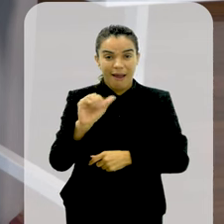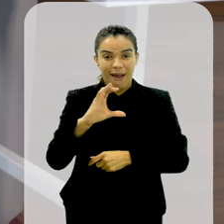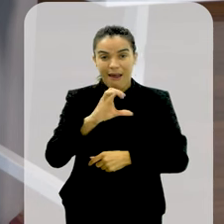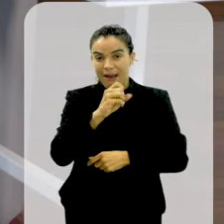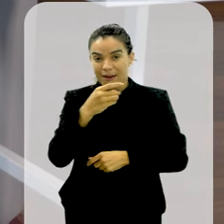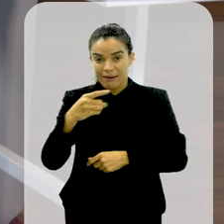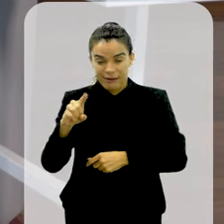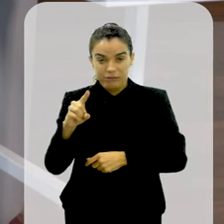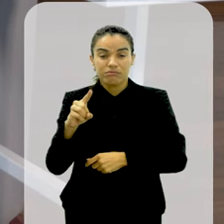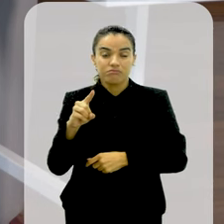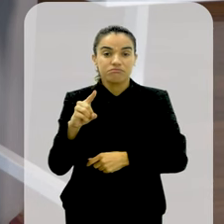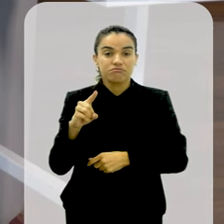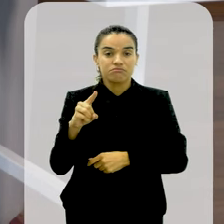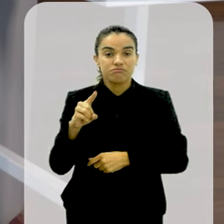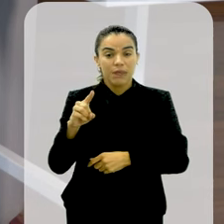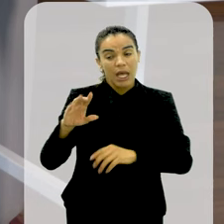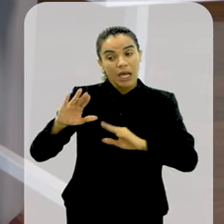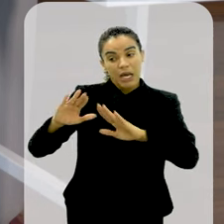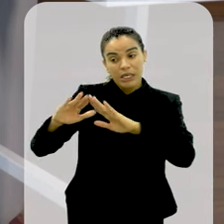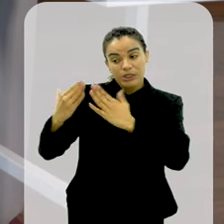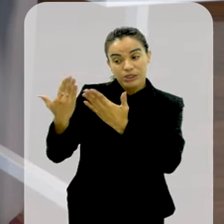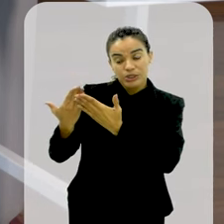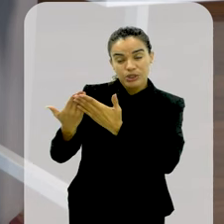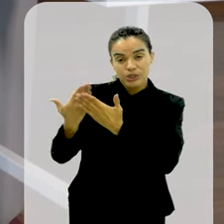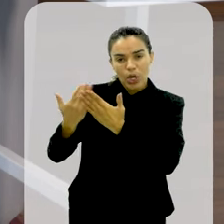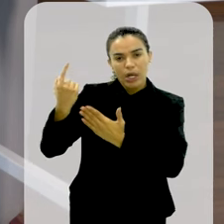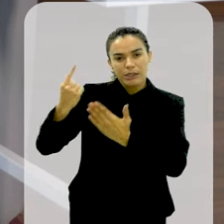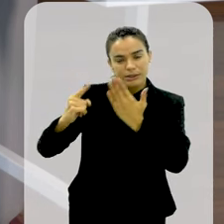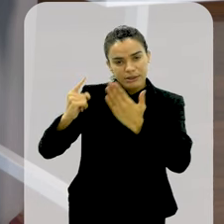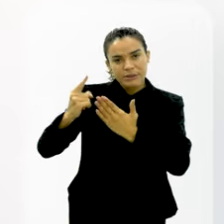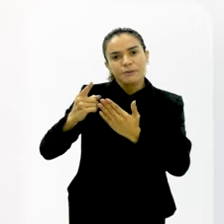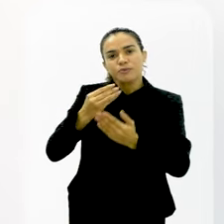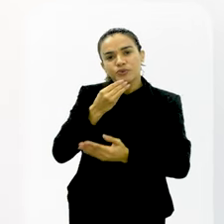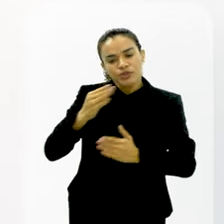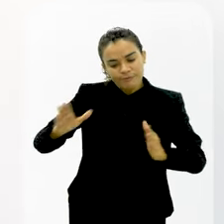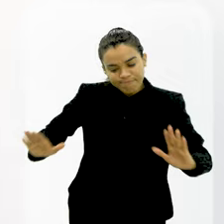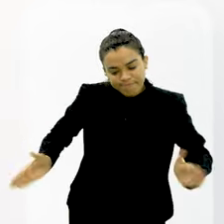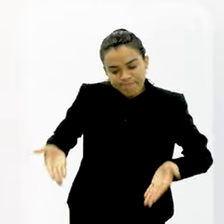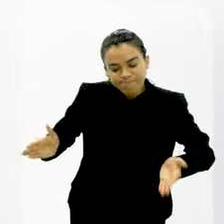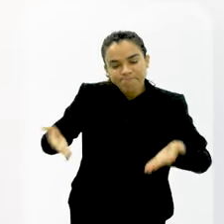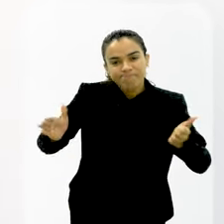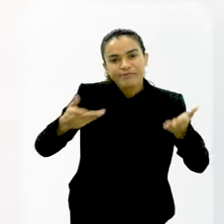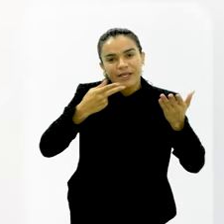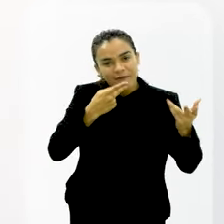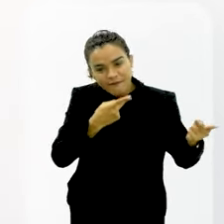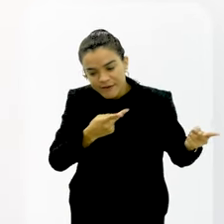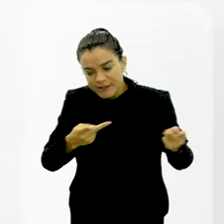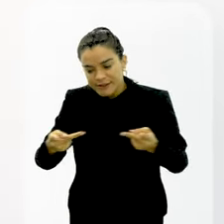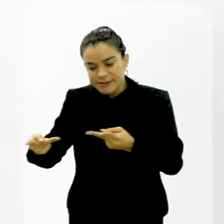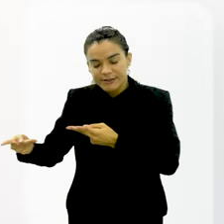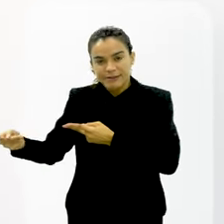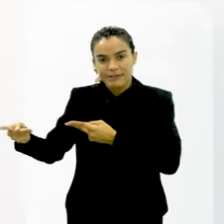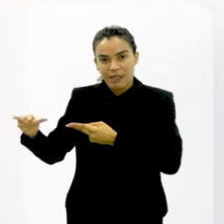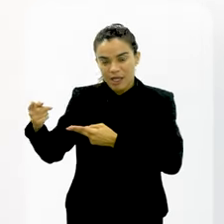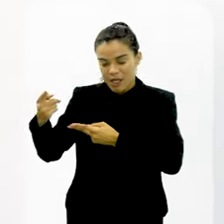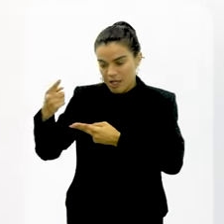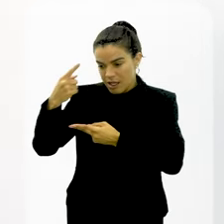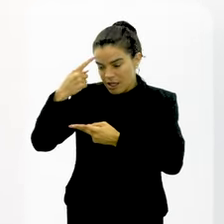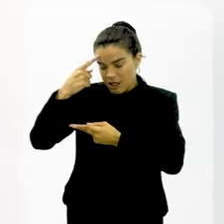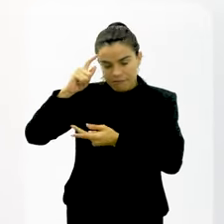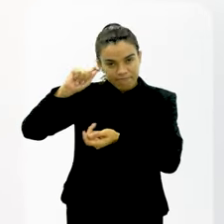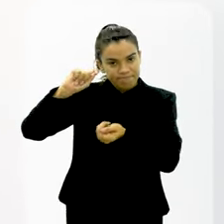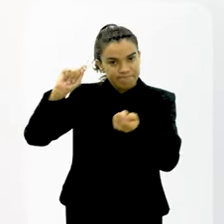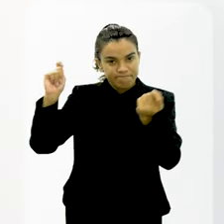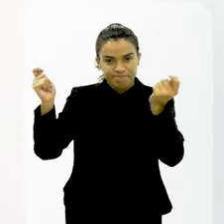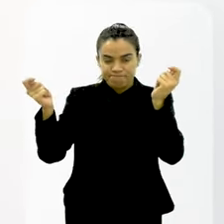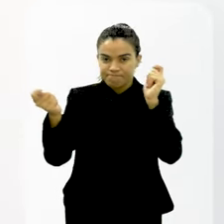entre safra, eu acho que as escolas deveriam estimular essas visitas, porque as pessoas saem